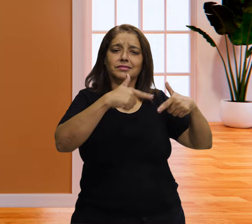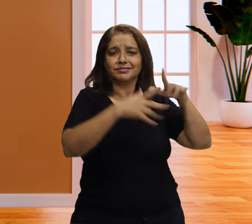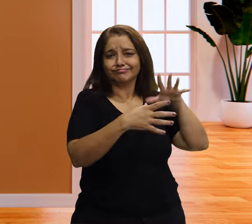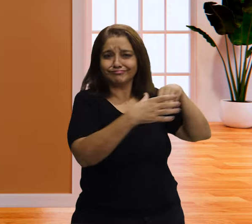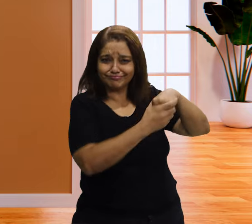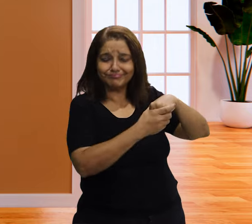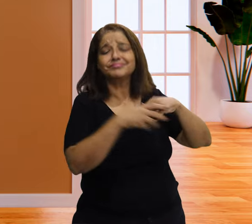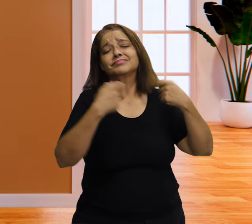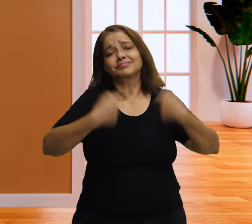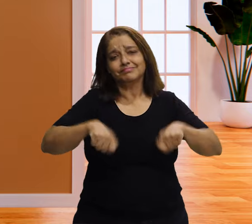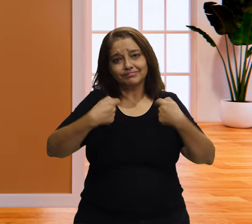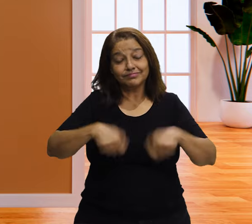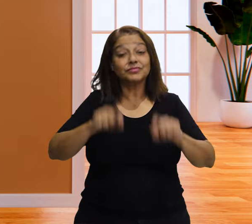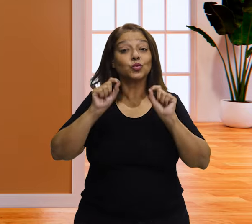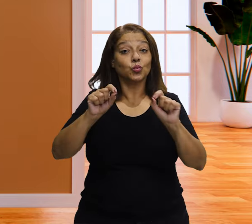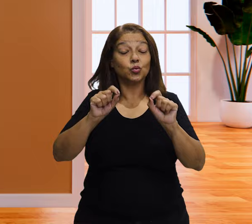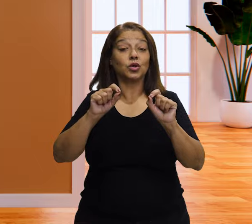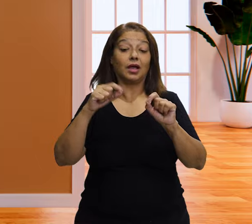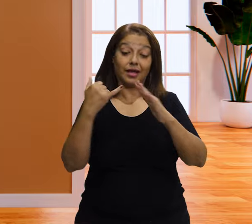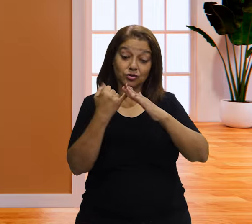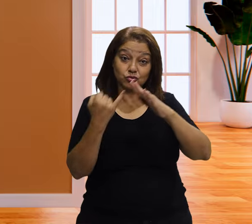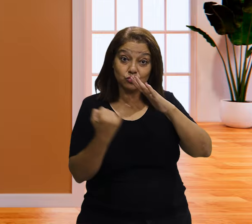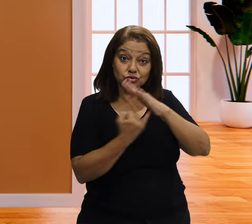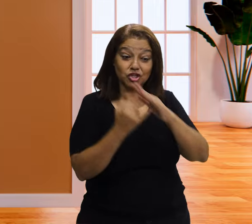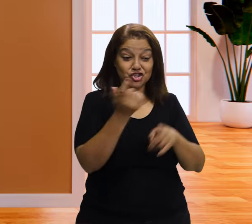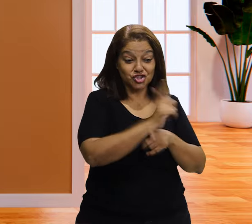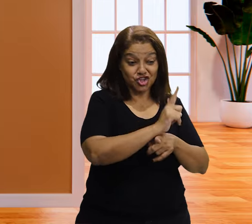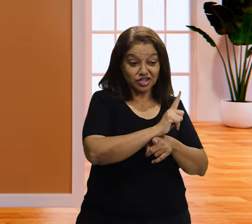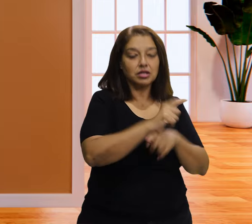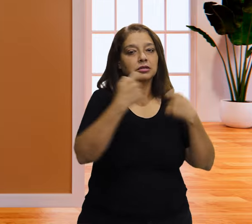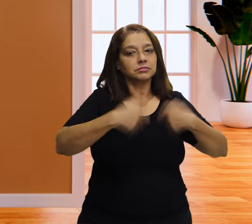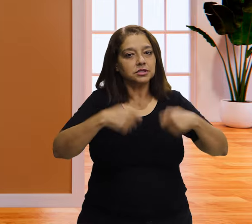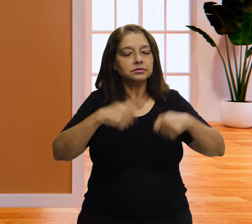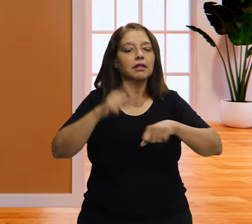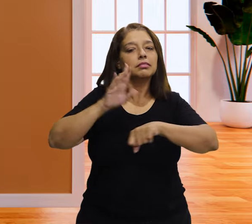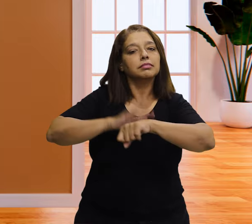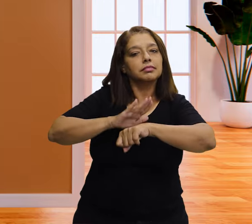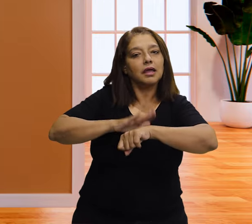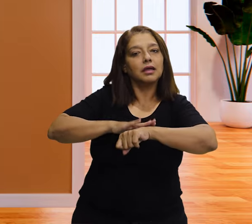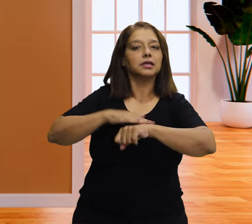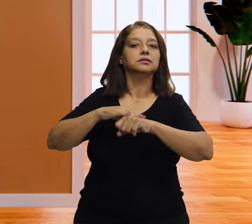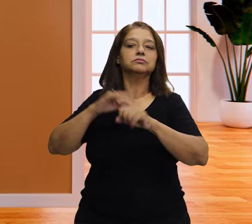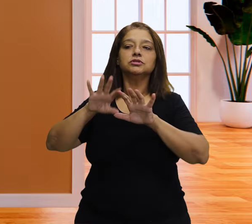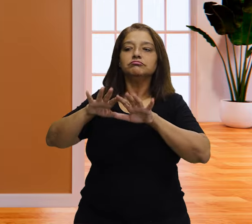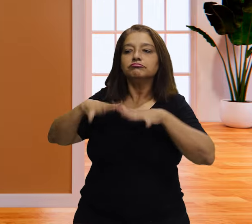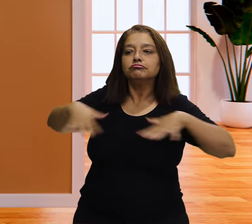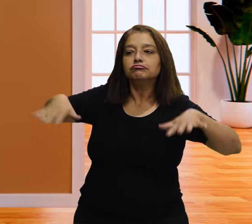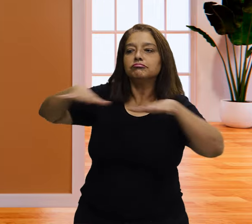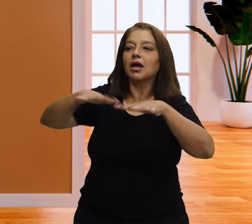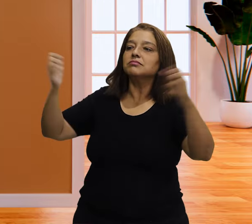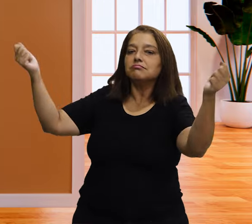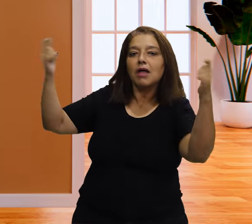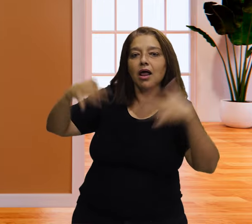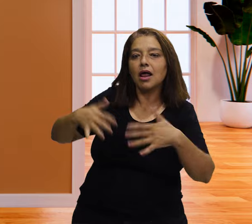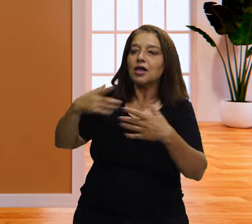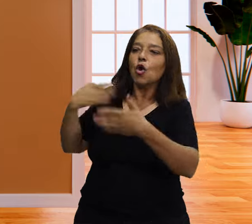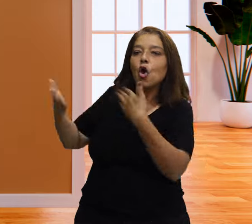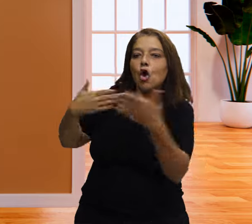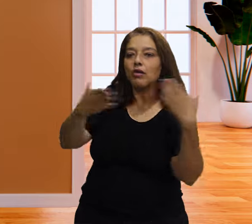a instituição oportunize tempos e espaços para dialogar sobre as dificuldades pelas quais enfrentam no